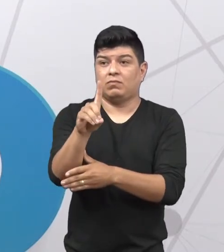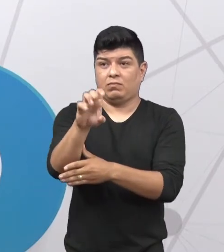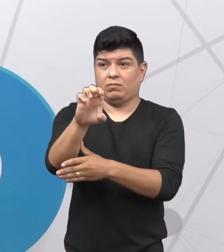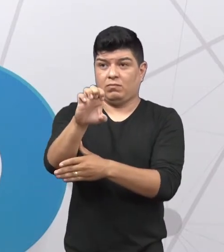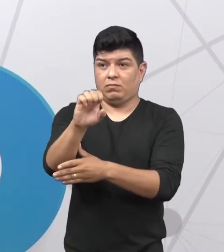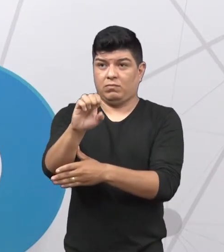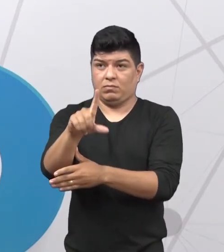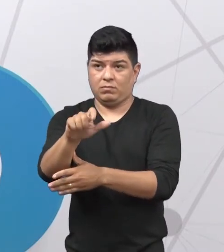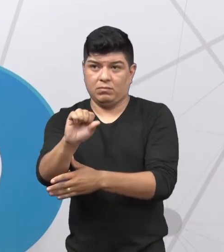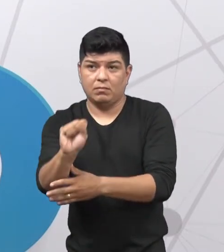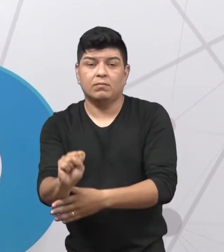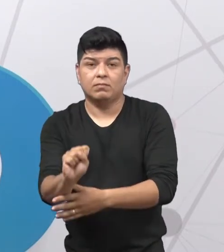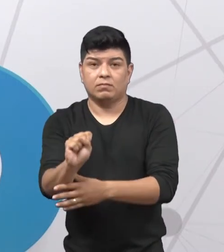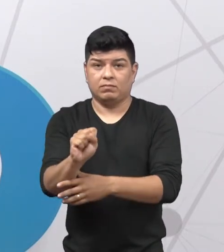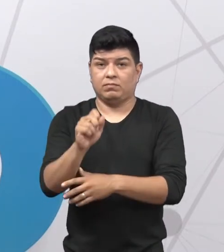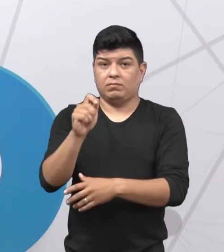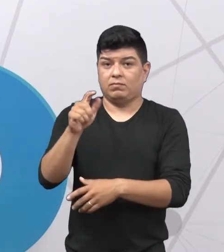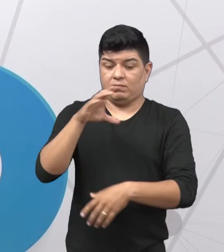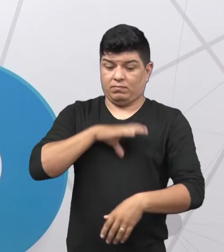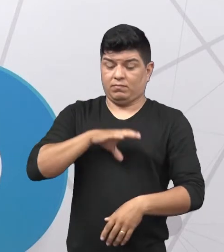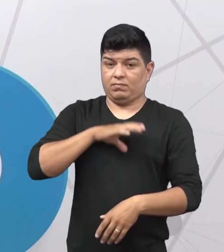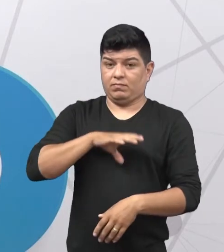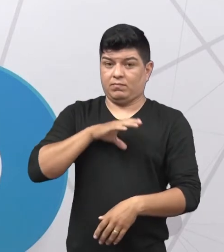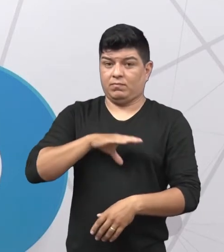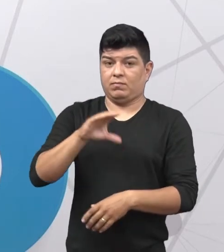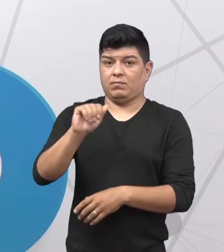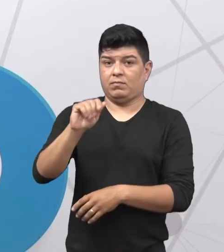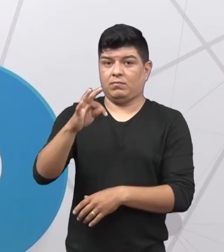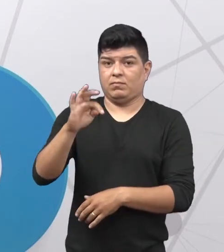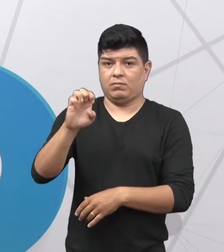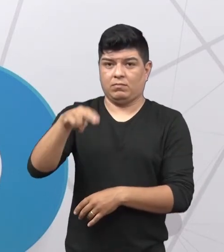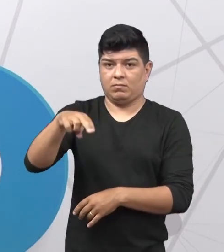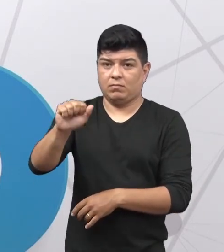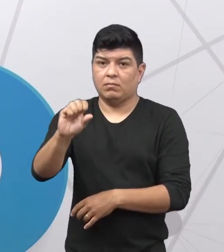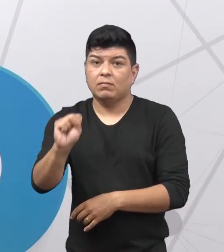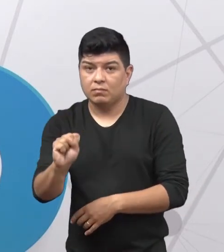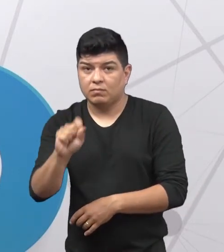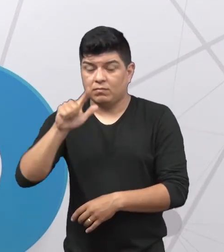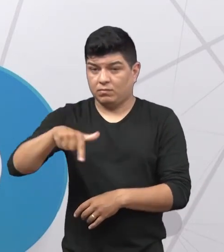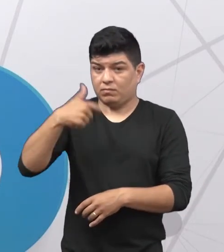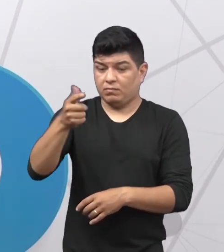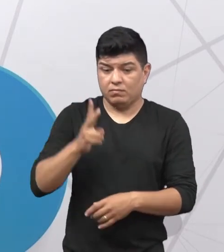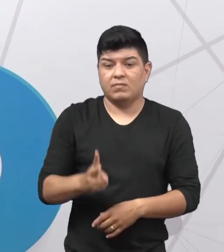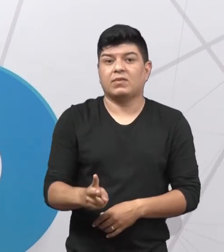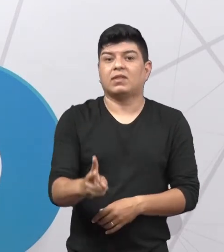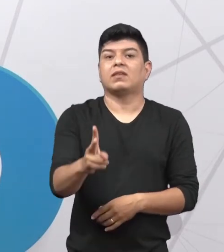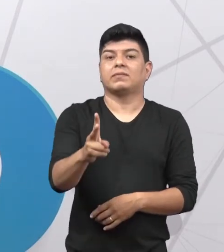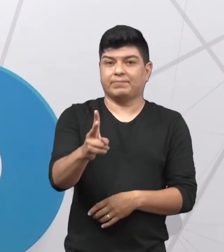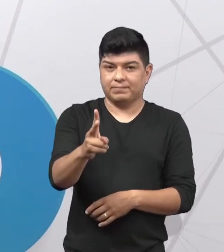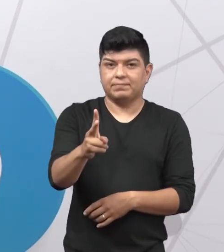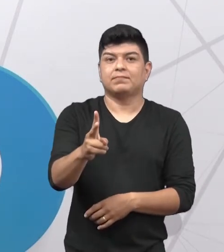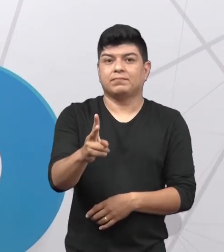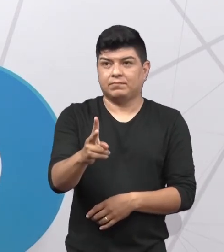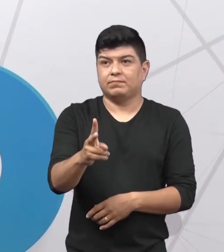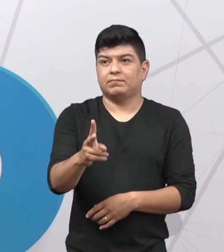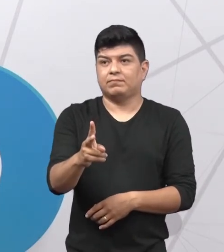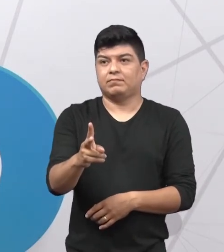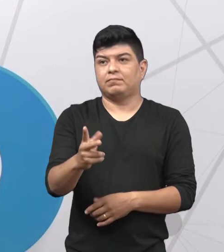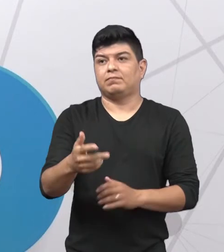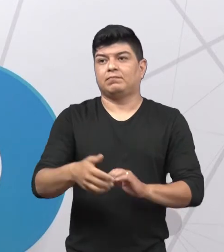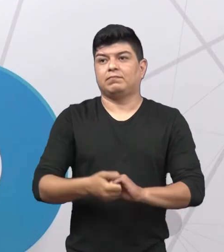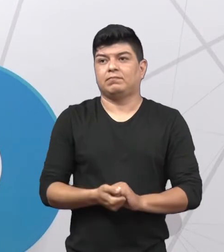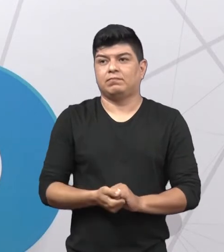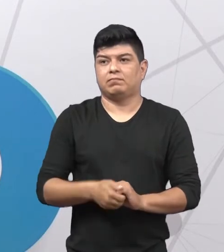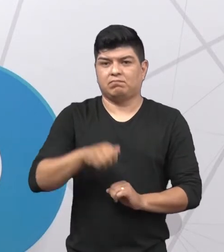liderada pela cidade de Atenas. E depois da guerra, Atenas continua exercendo